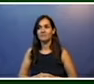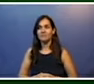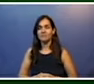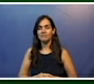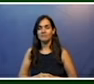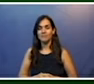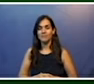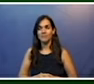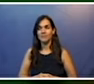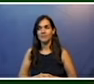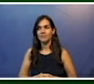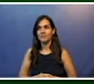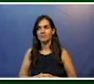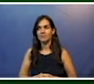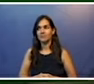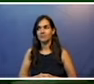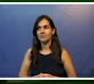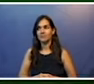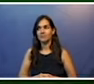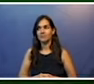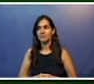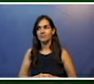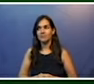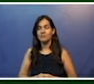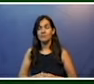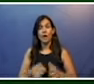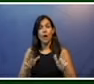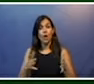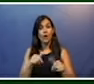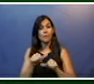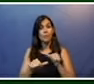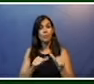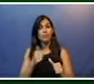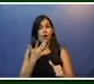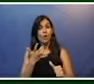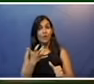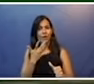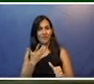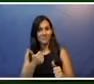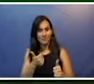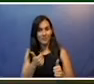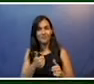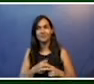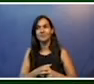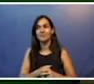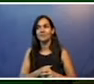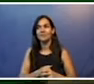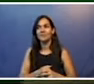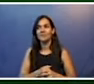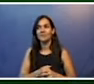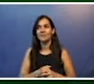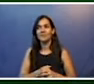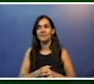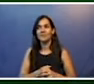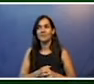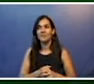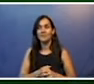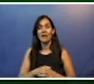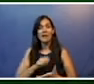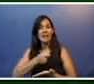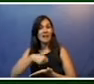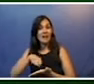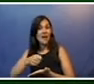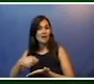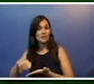Contornar e a palavra gramática, que elas rimam. Agora, capriche no traço, cante no compasso.